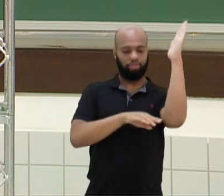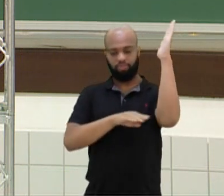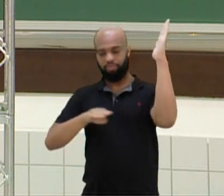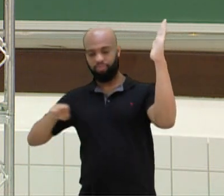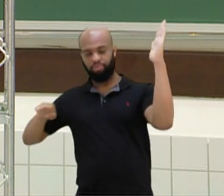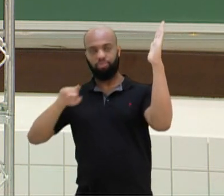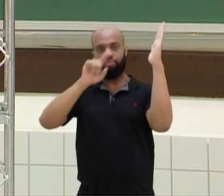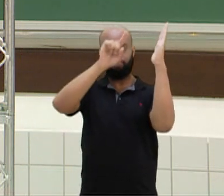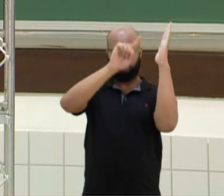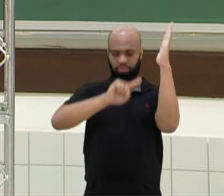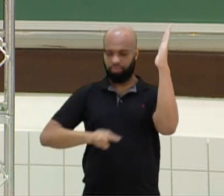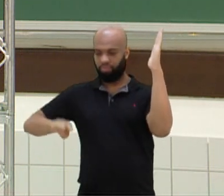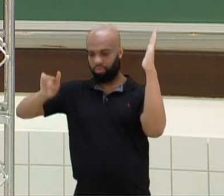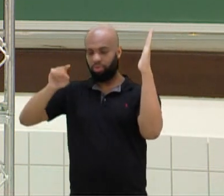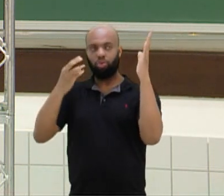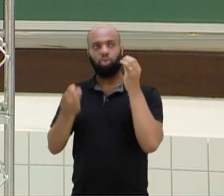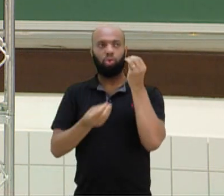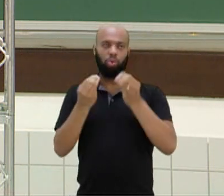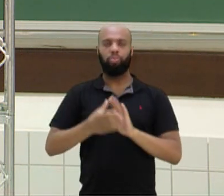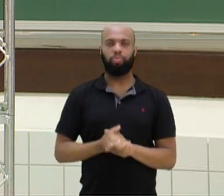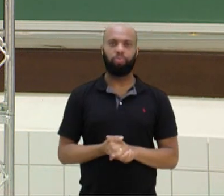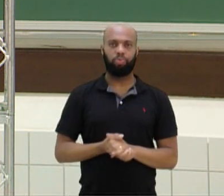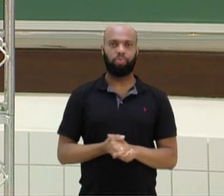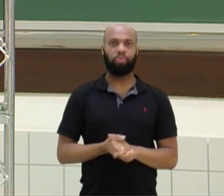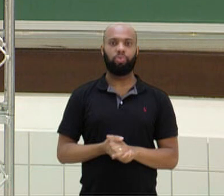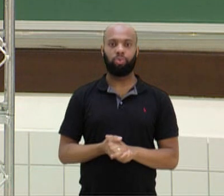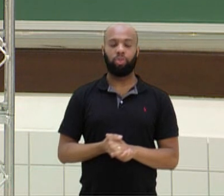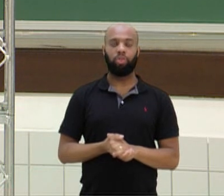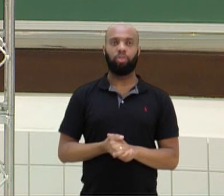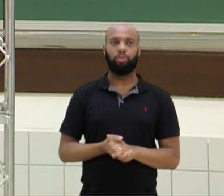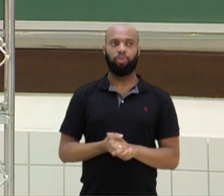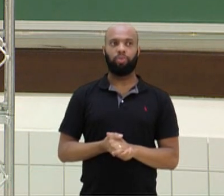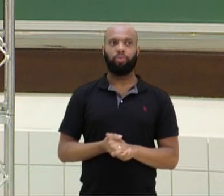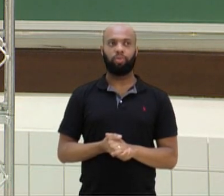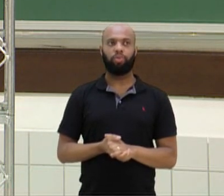8. Menos 64 dividido por 8